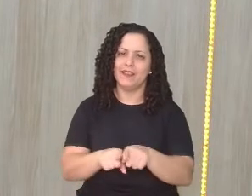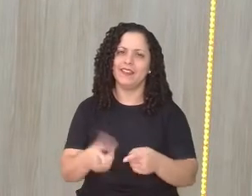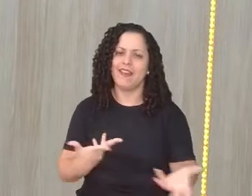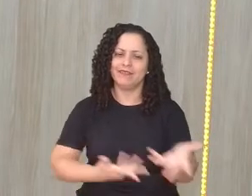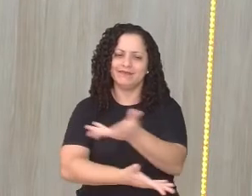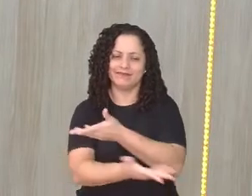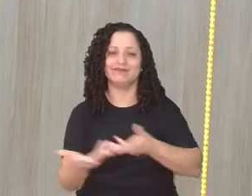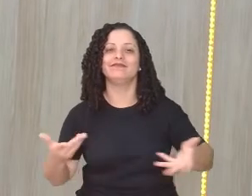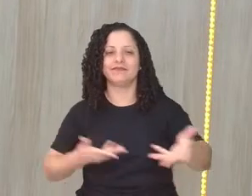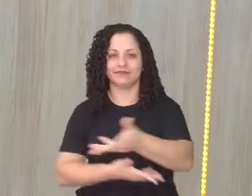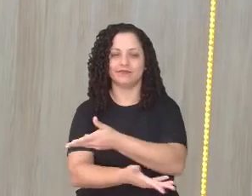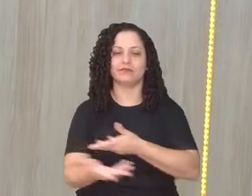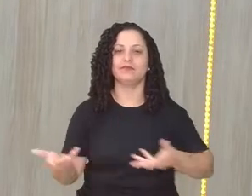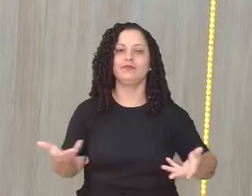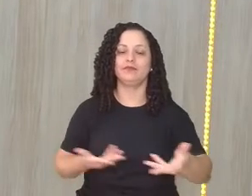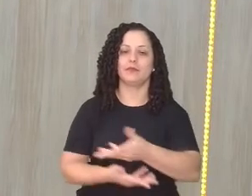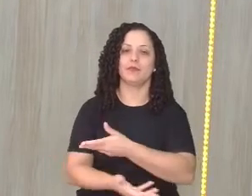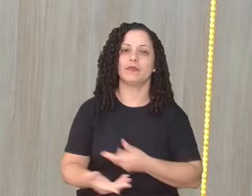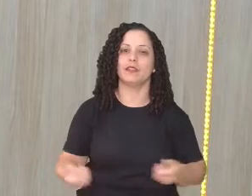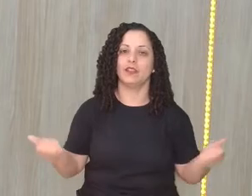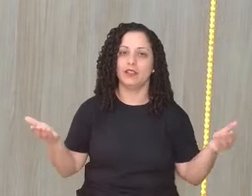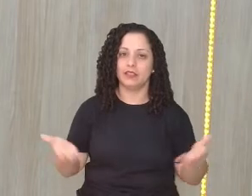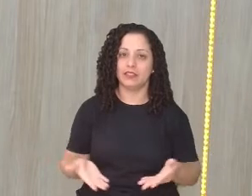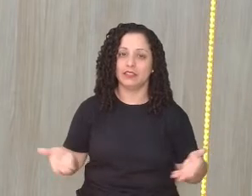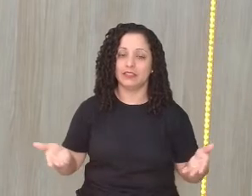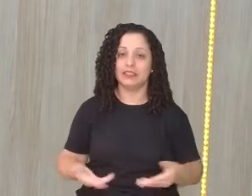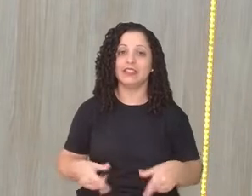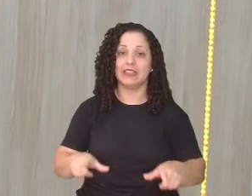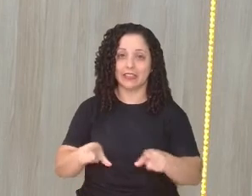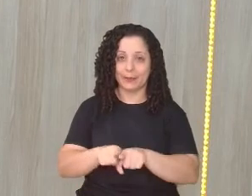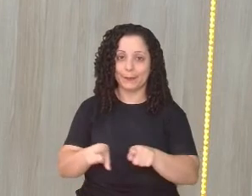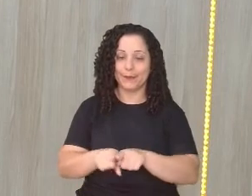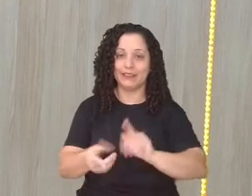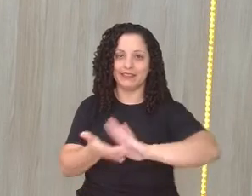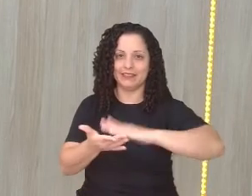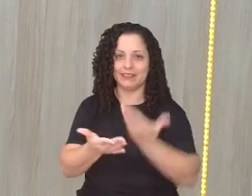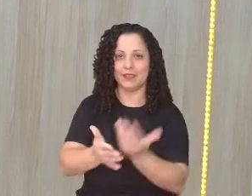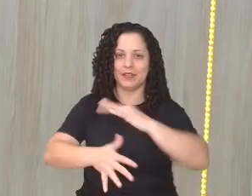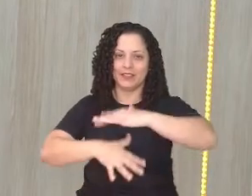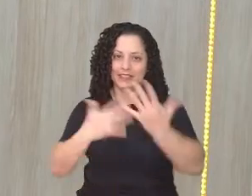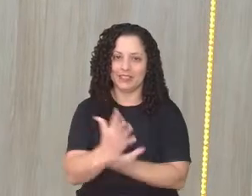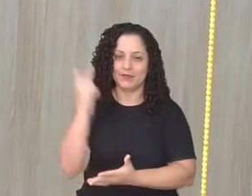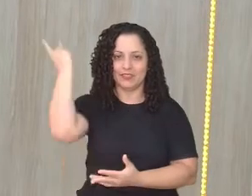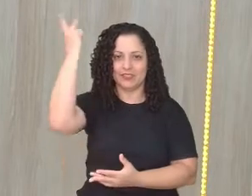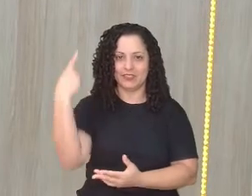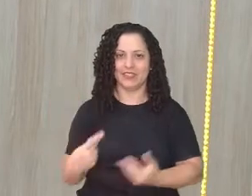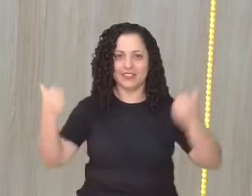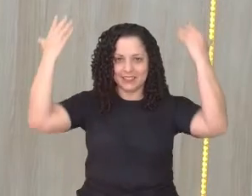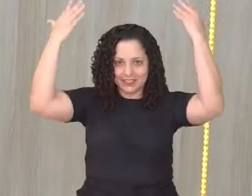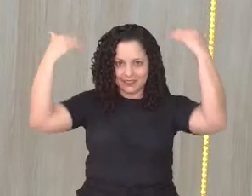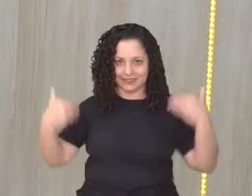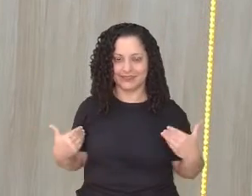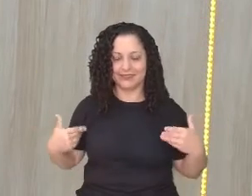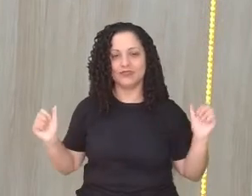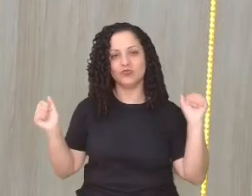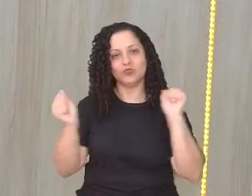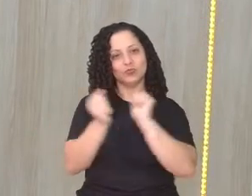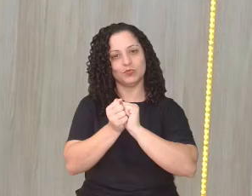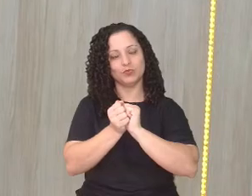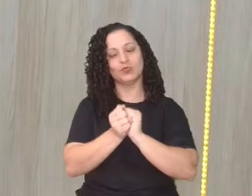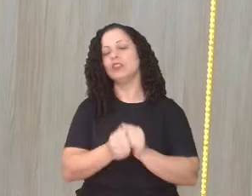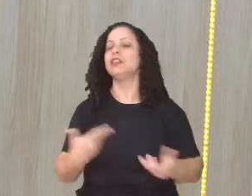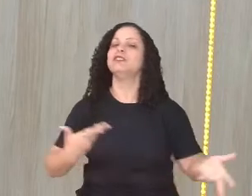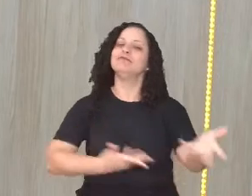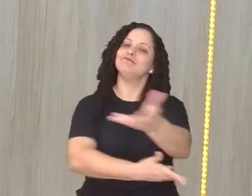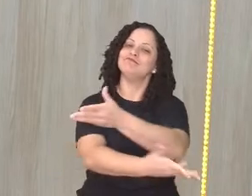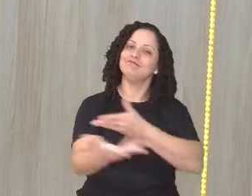conversando. E também nós temos aqui a nossa intérprete de Libras, Késia, que vai conosco para que nós possamos